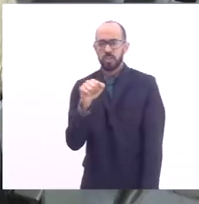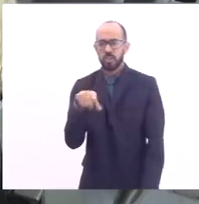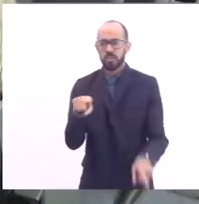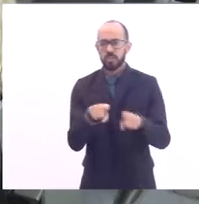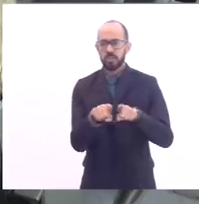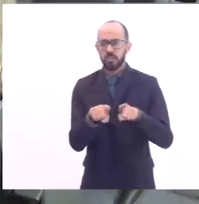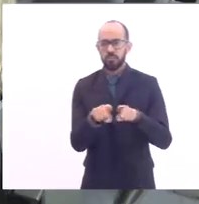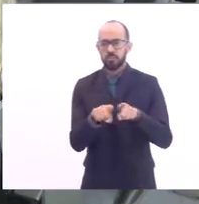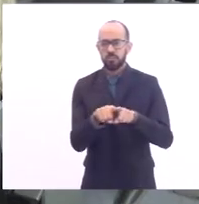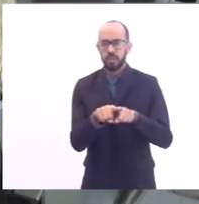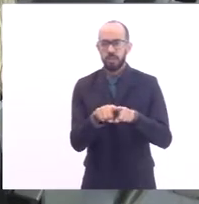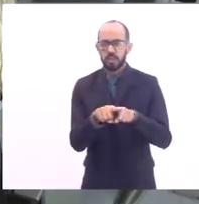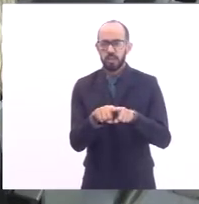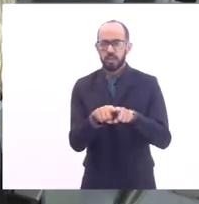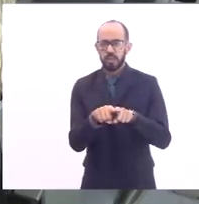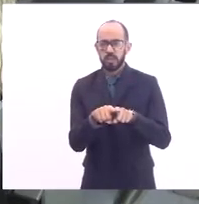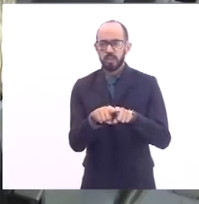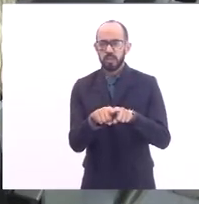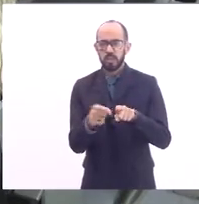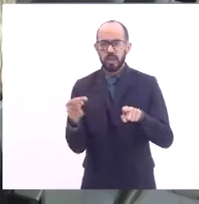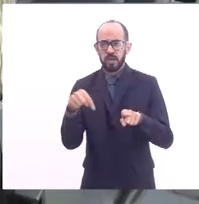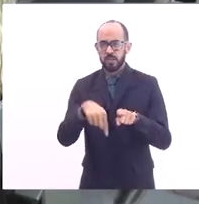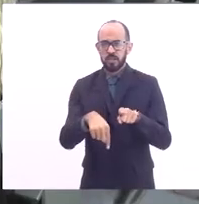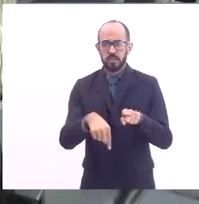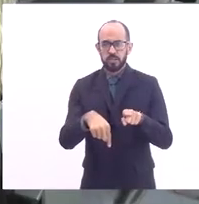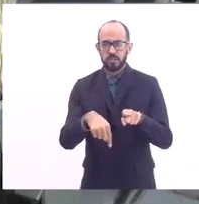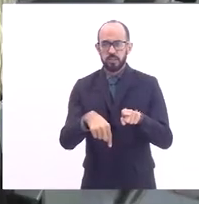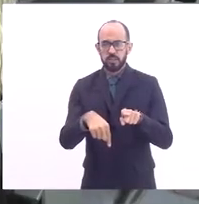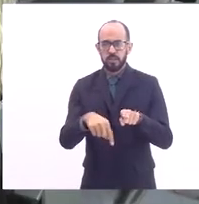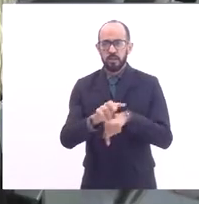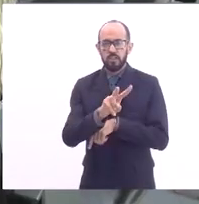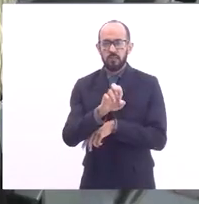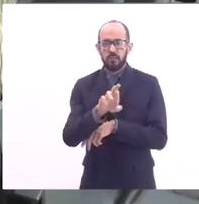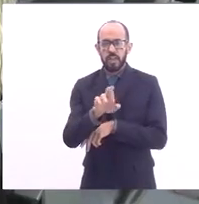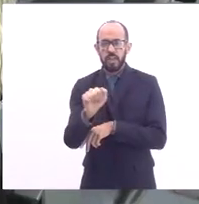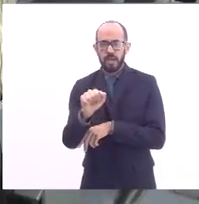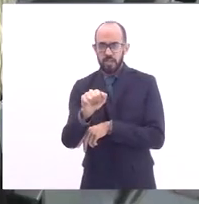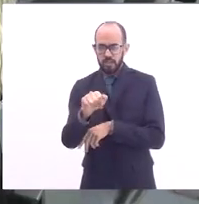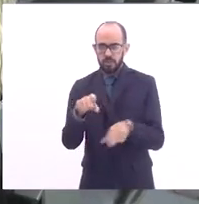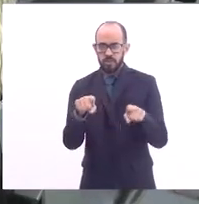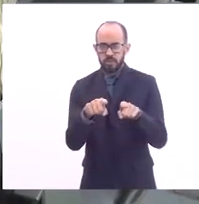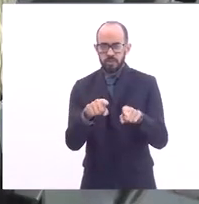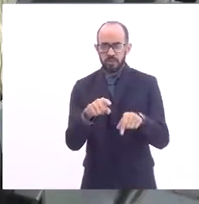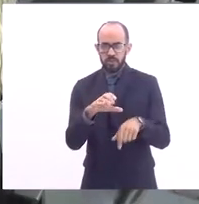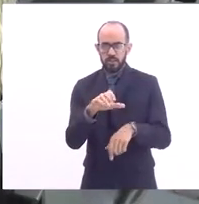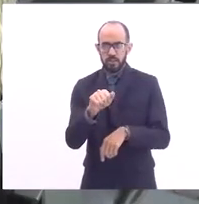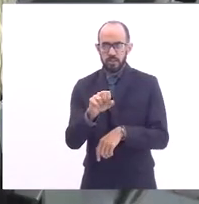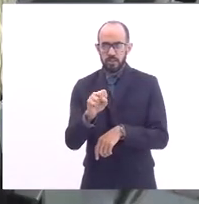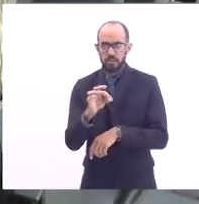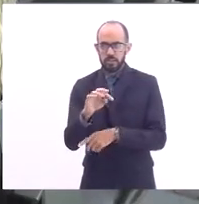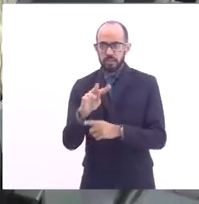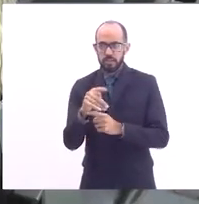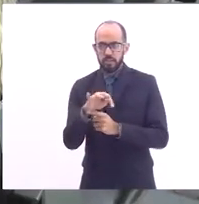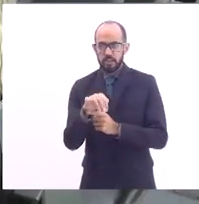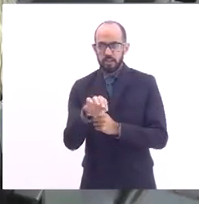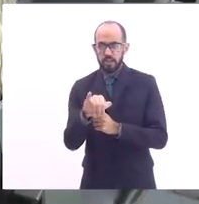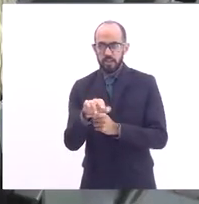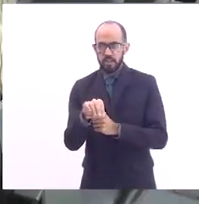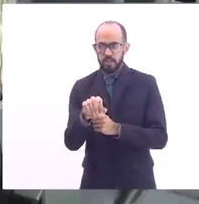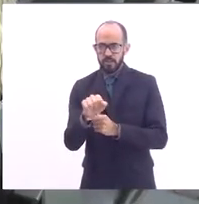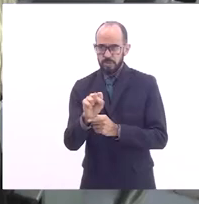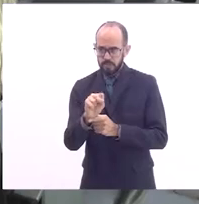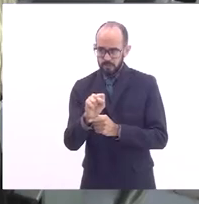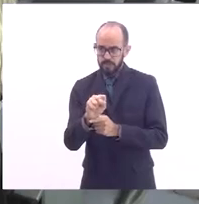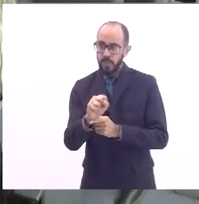Castanheiras, também aqui. A Vera Castanheiras, que eu digo, está aqui como minha